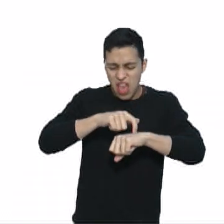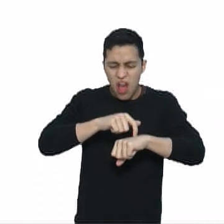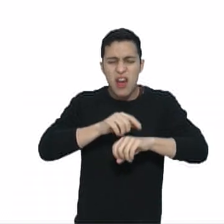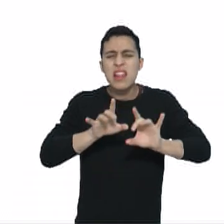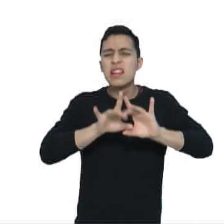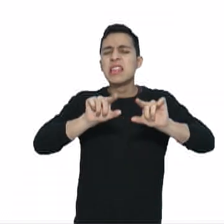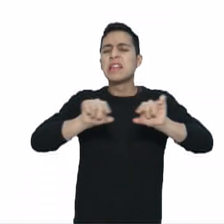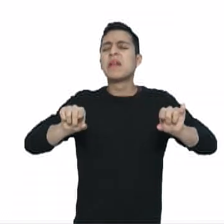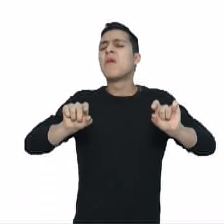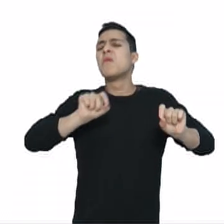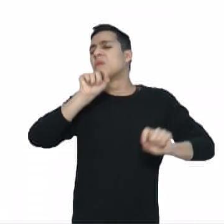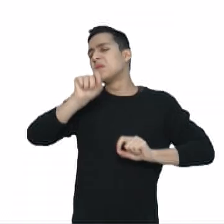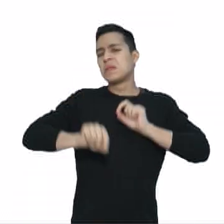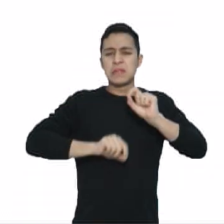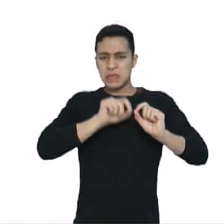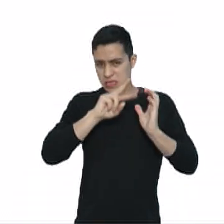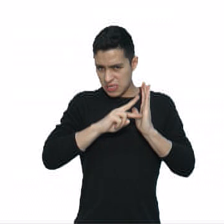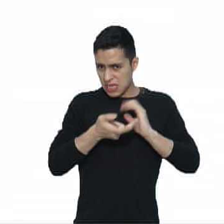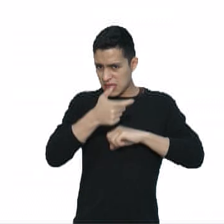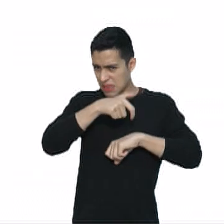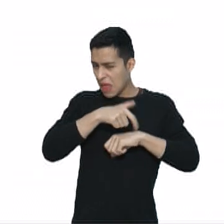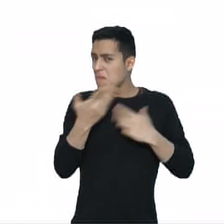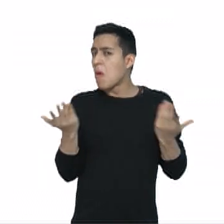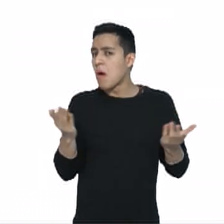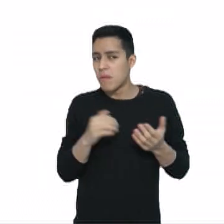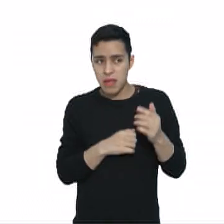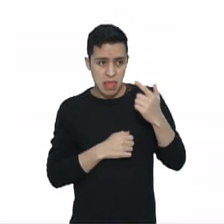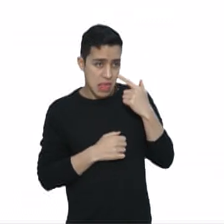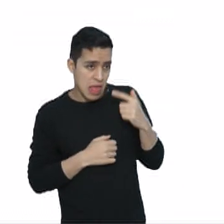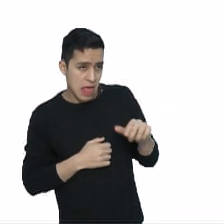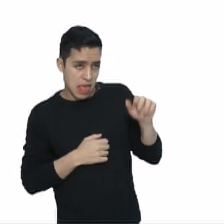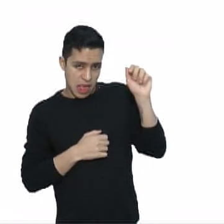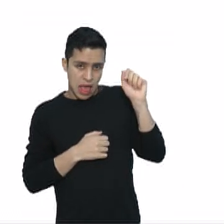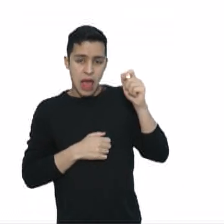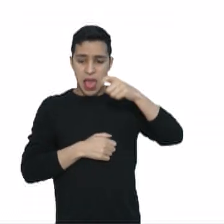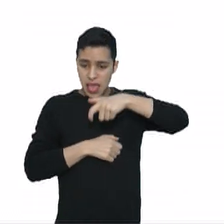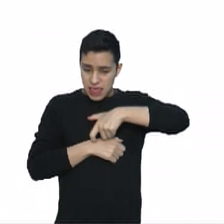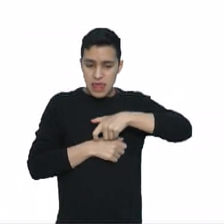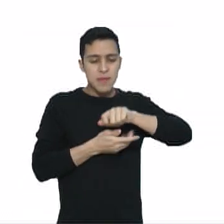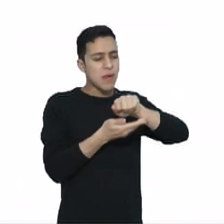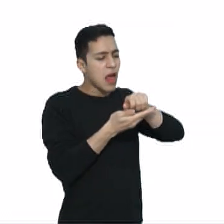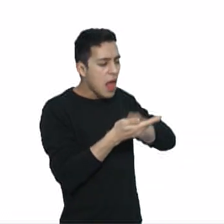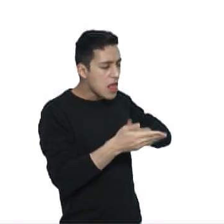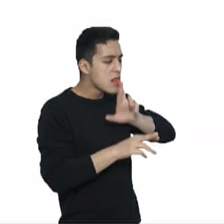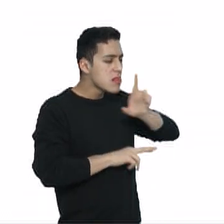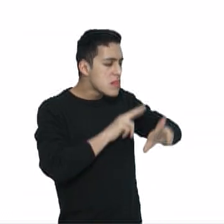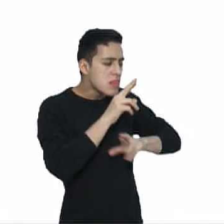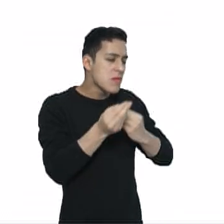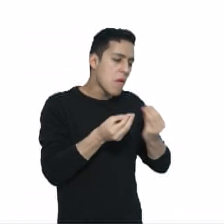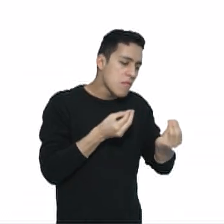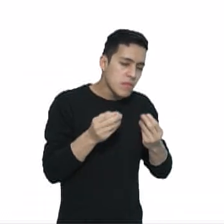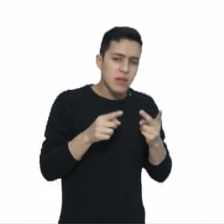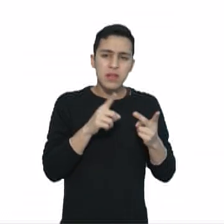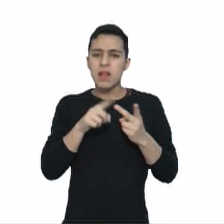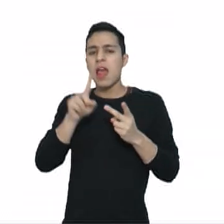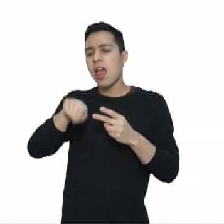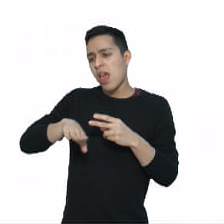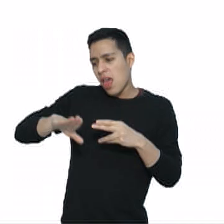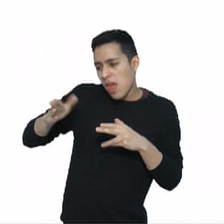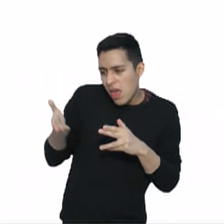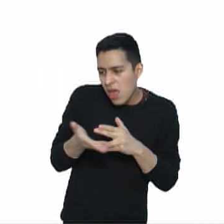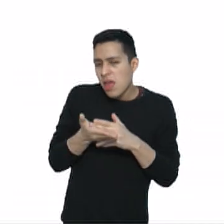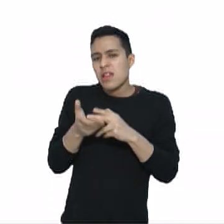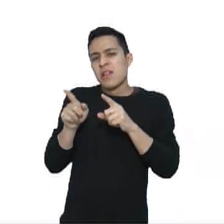livres refere-se ao tempo, letra A, destinado para a resolução de atividades. Letra B, de intervalo